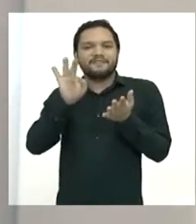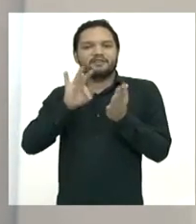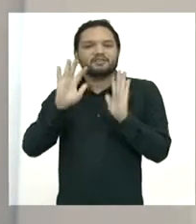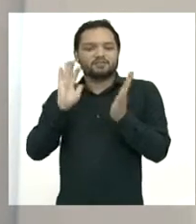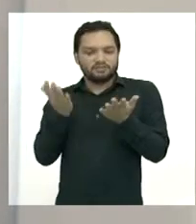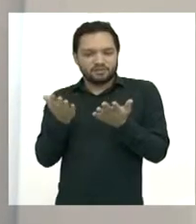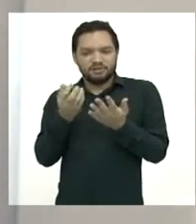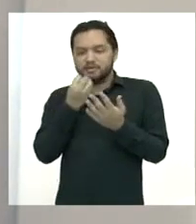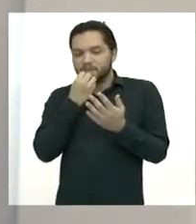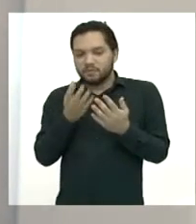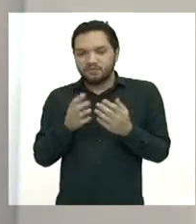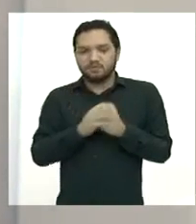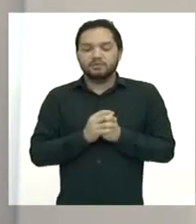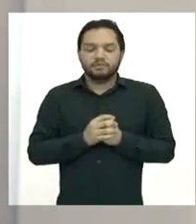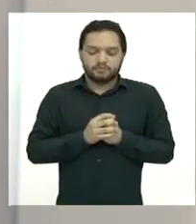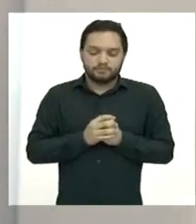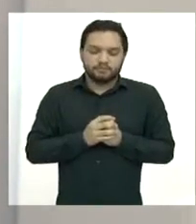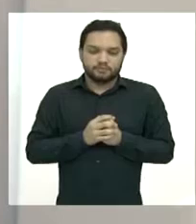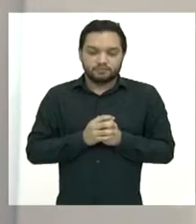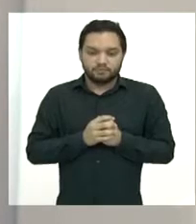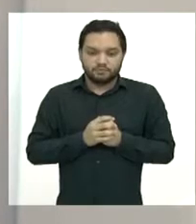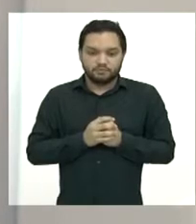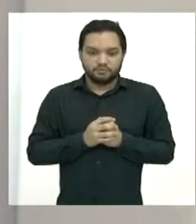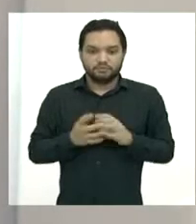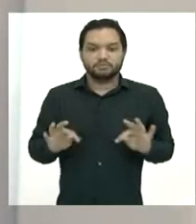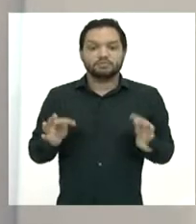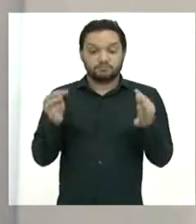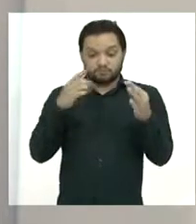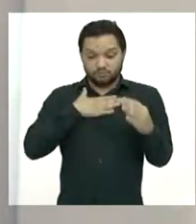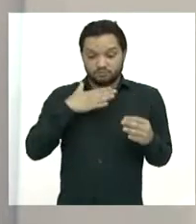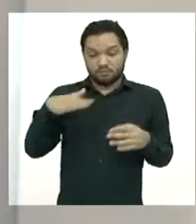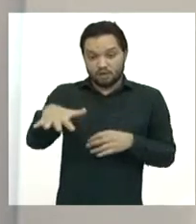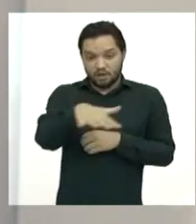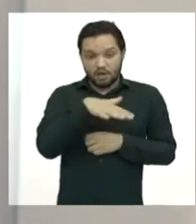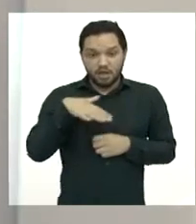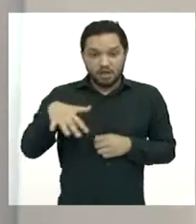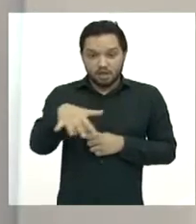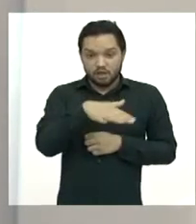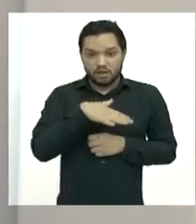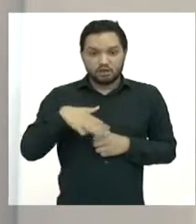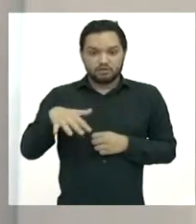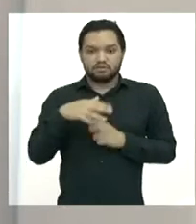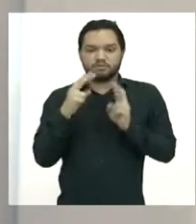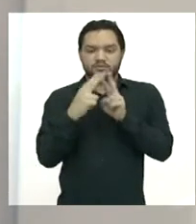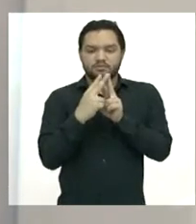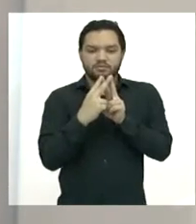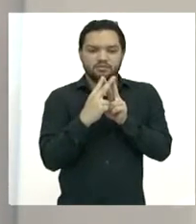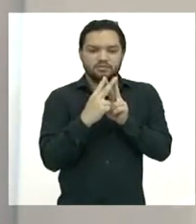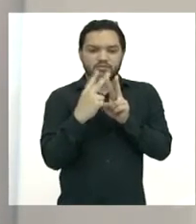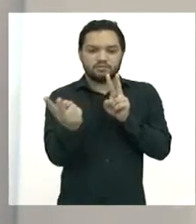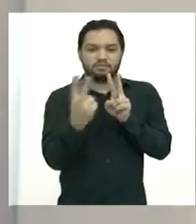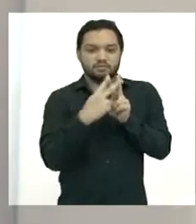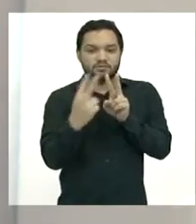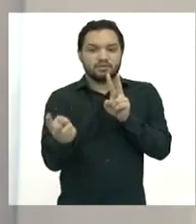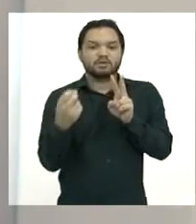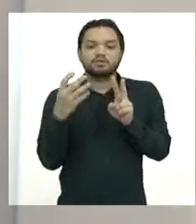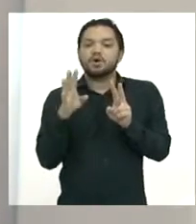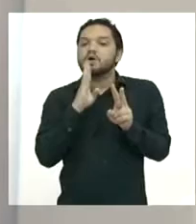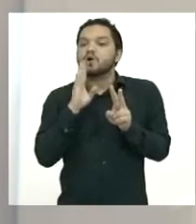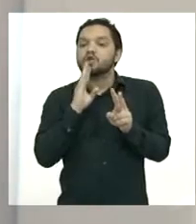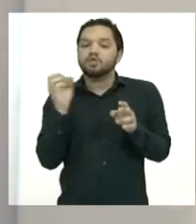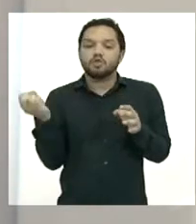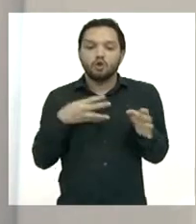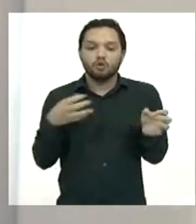atualiza muito bem. Então a tecnologia na nossa área, ela é repassada, por exemplo, à distância, para você se atualizar, não tem